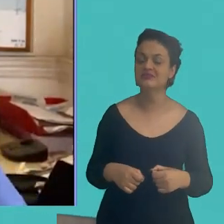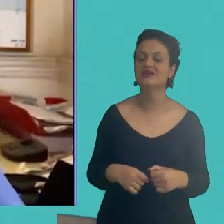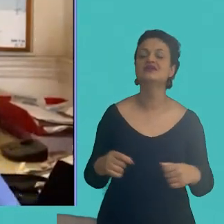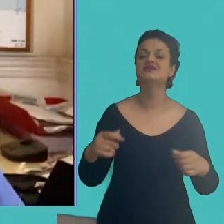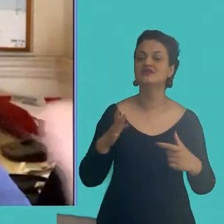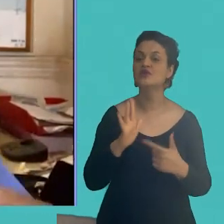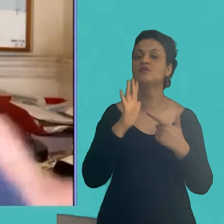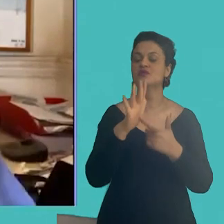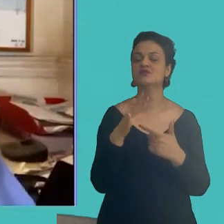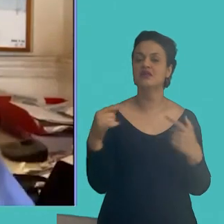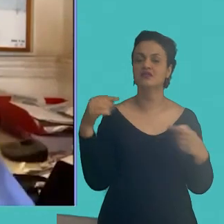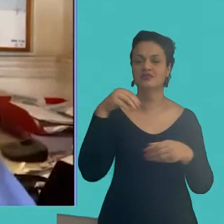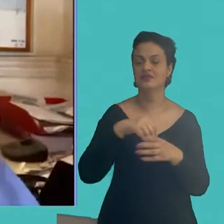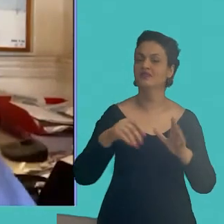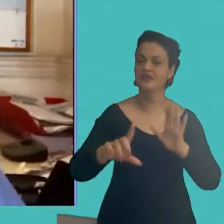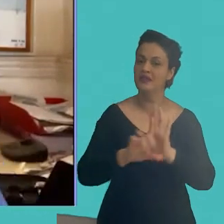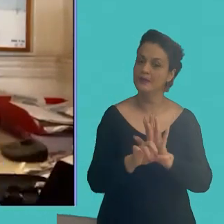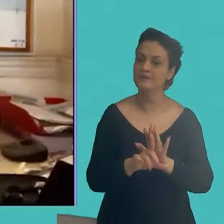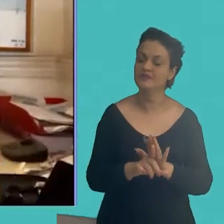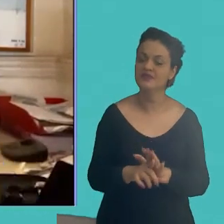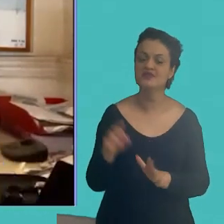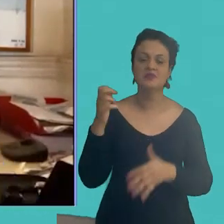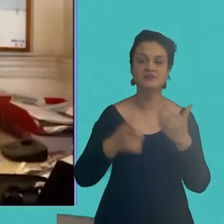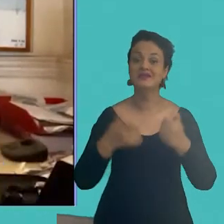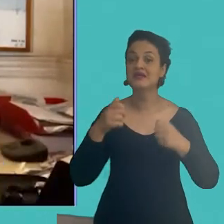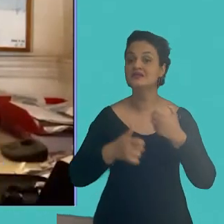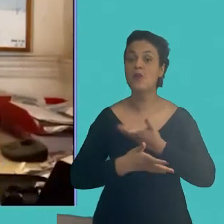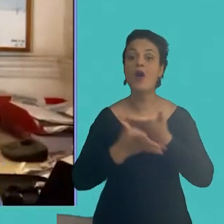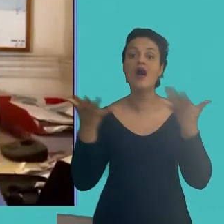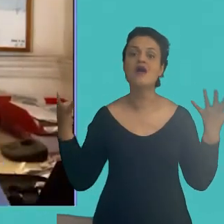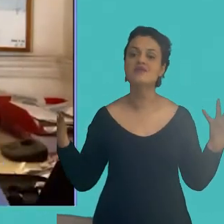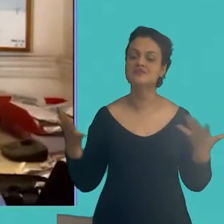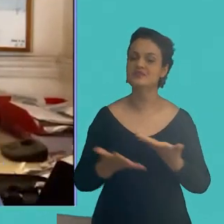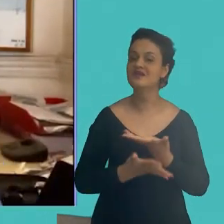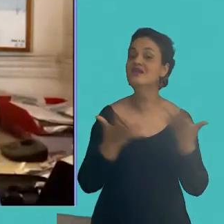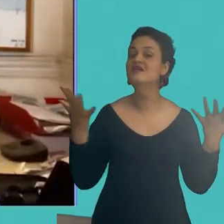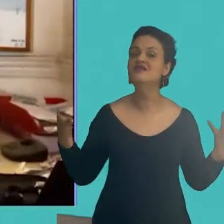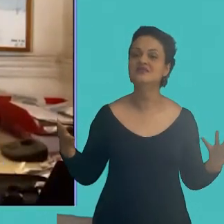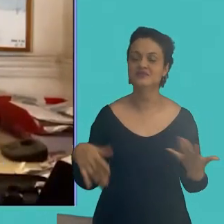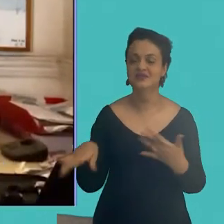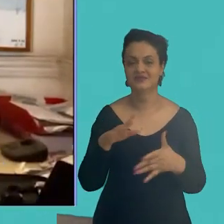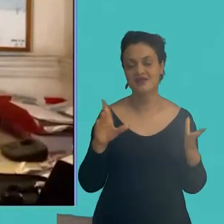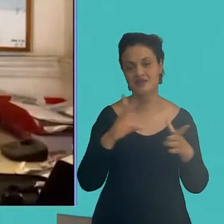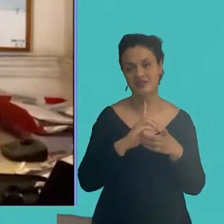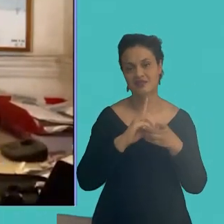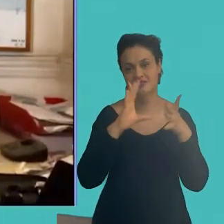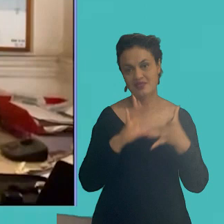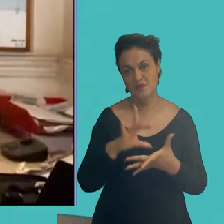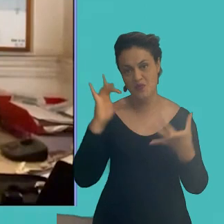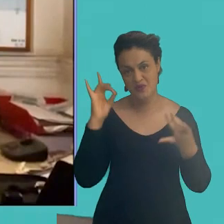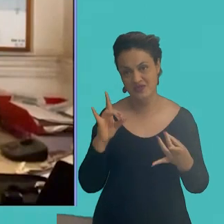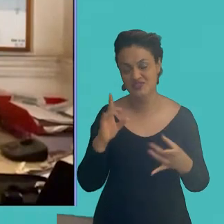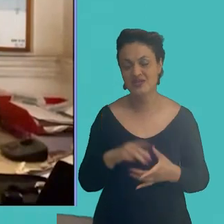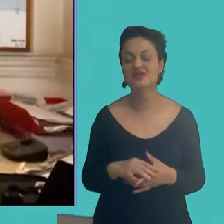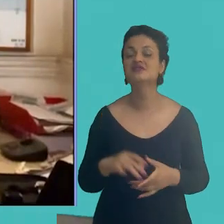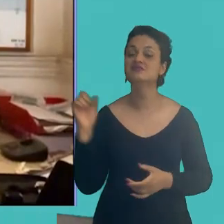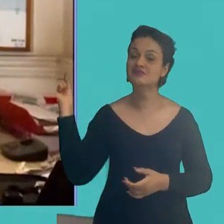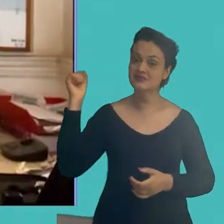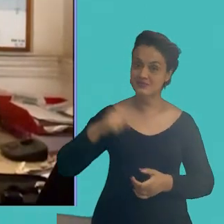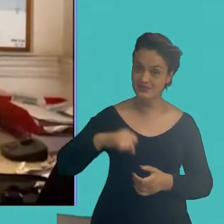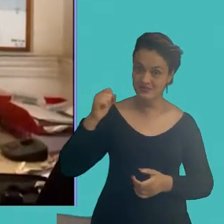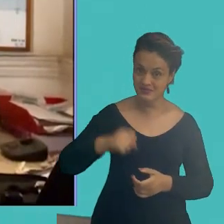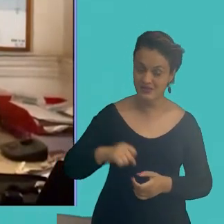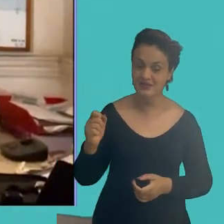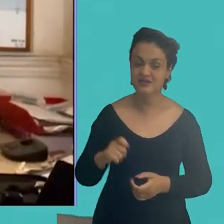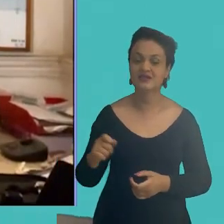legislação. Isso aí é a definição mais ampla que tem de um regime democrático, e nessa definição, sim, por todos os defeitos que a gente